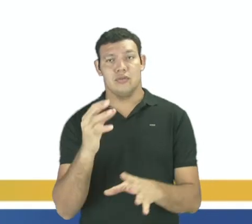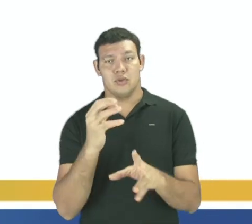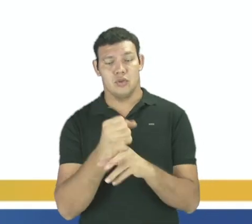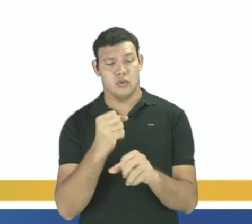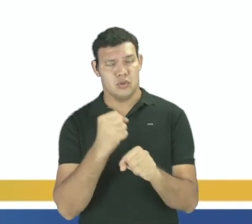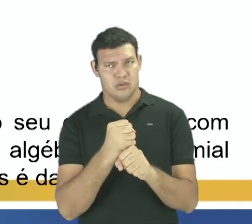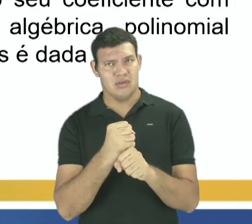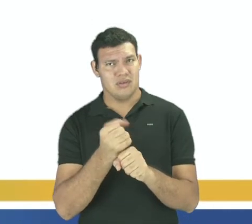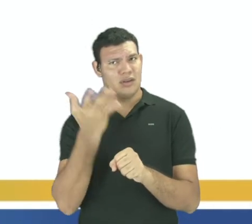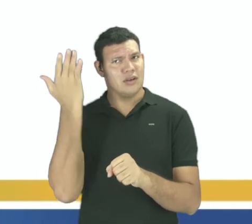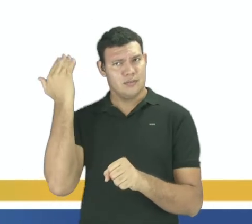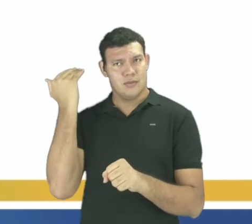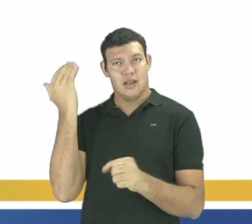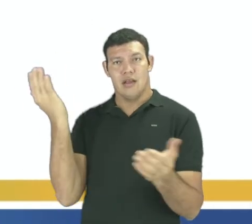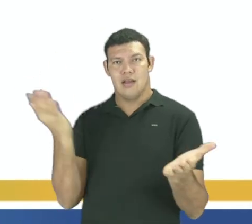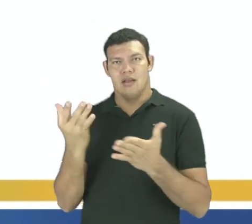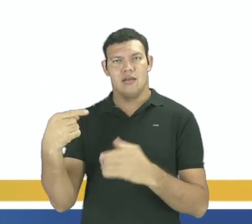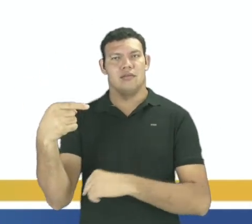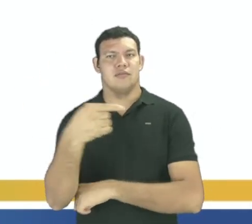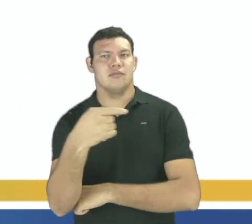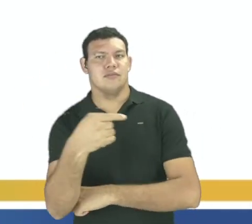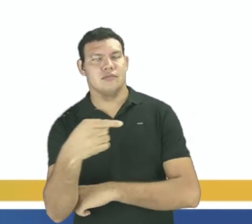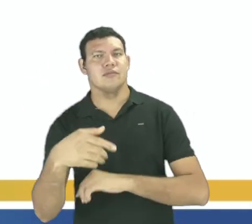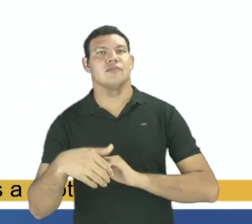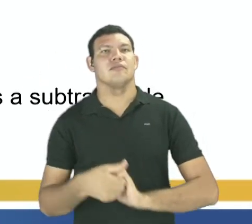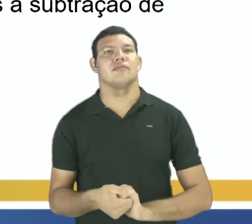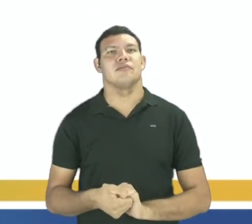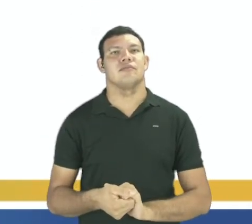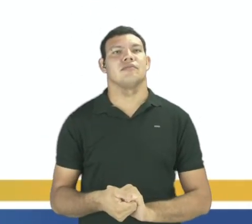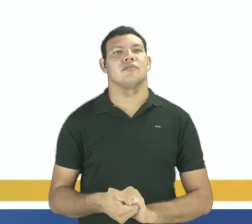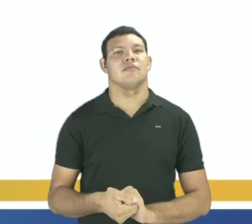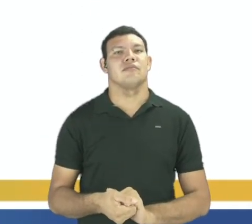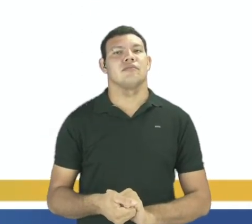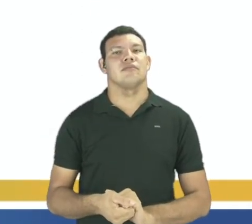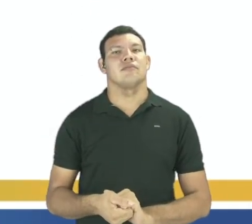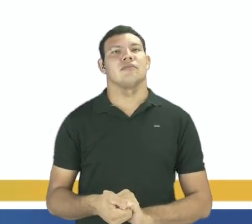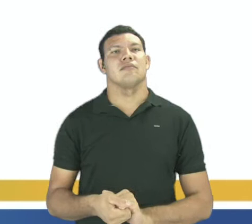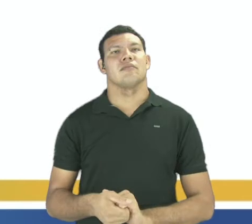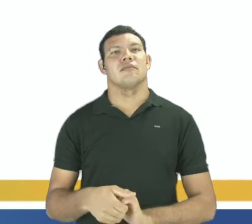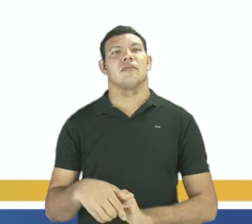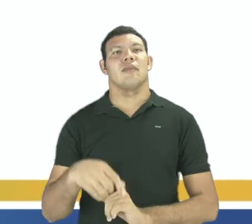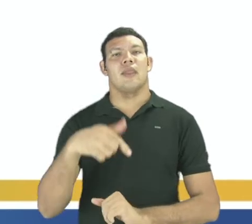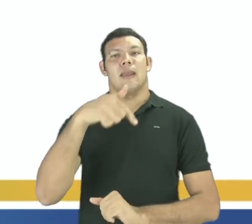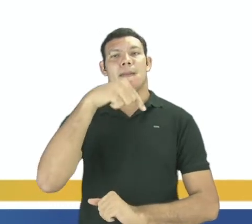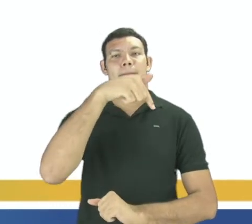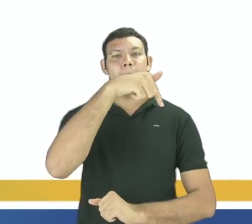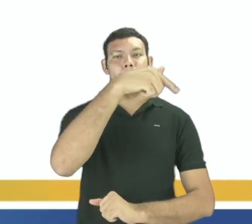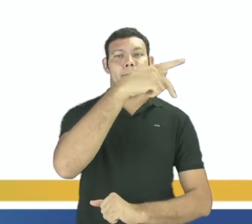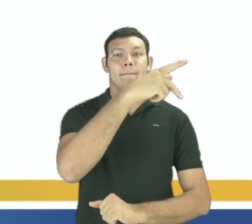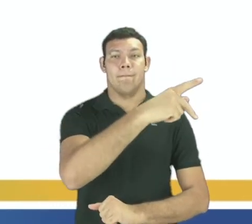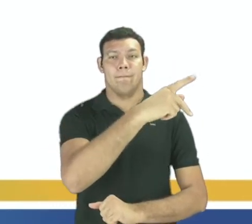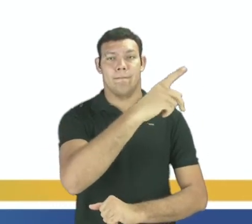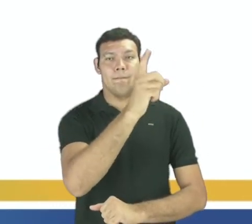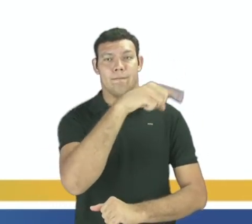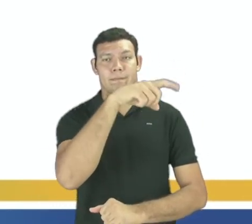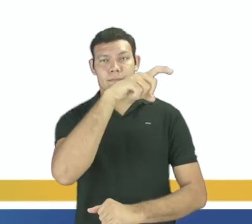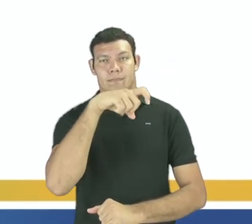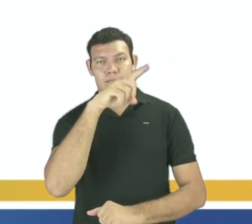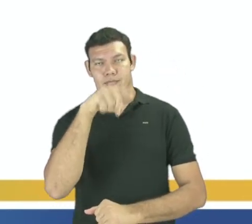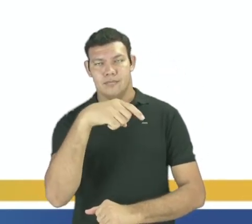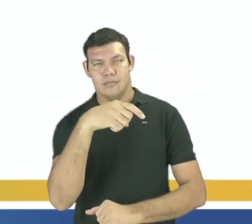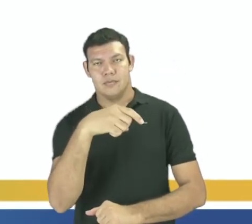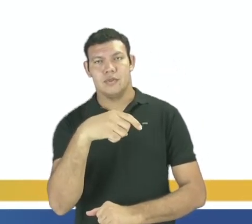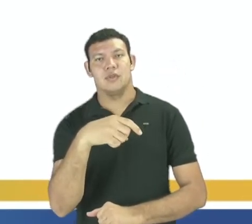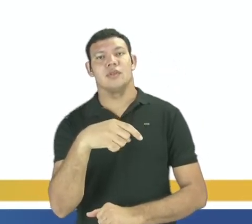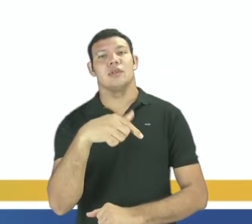a subtração, tá? Então, a nomenclatura será P de x menos Q de x. E aí você